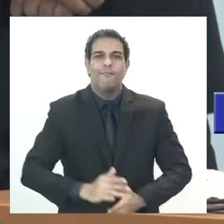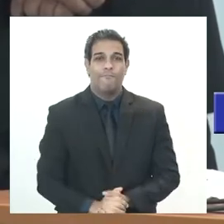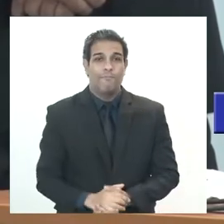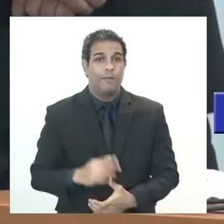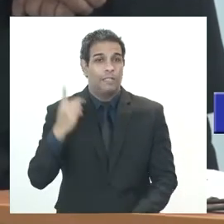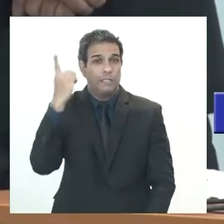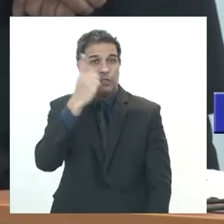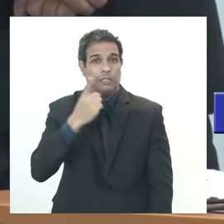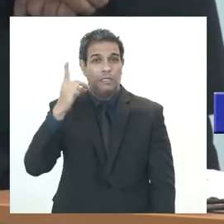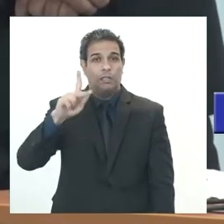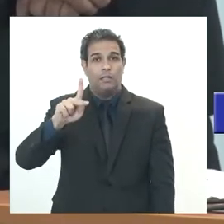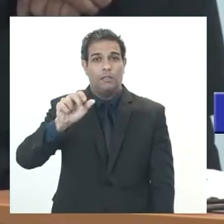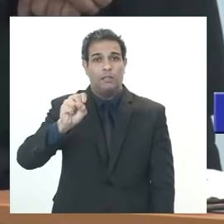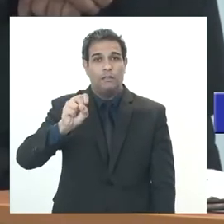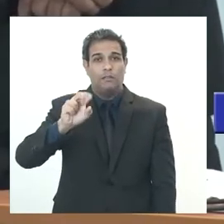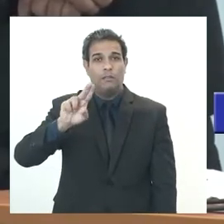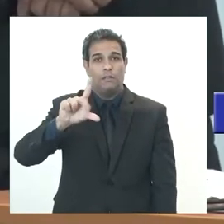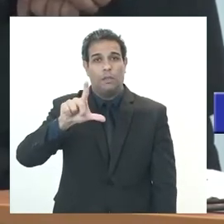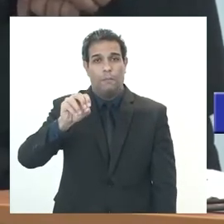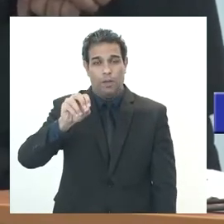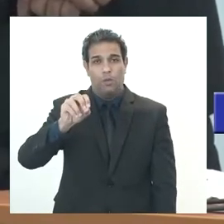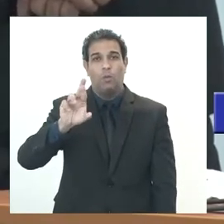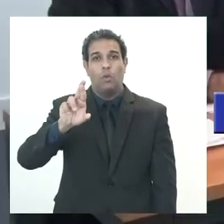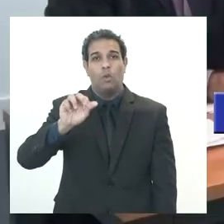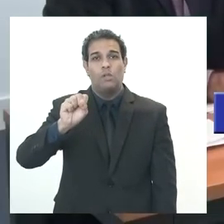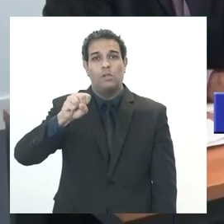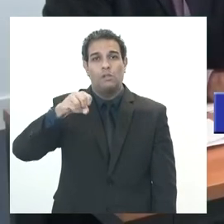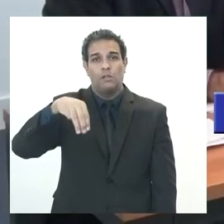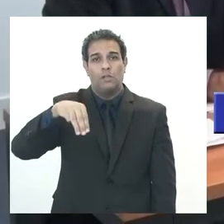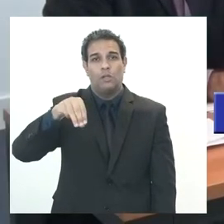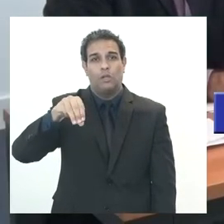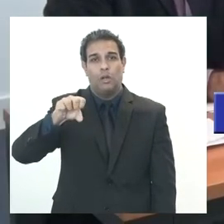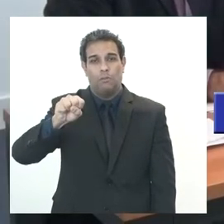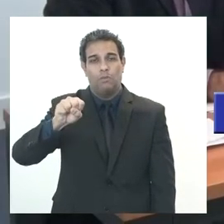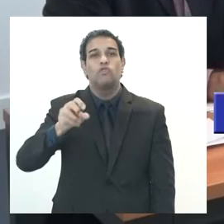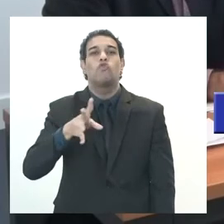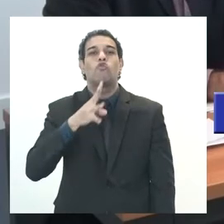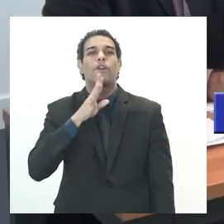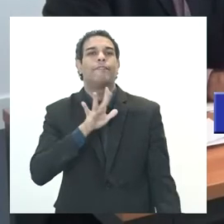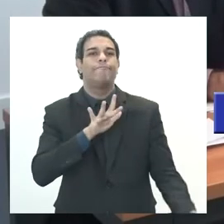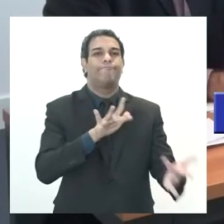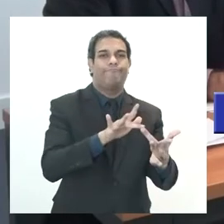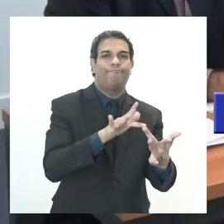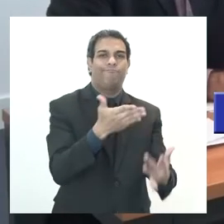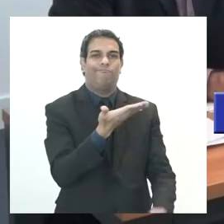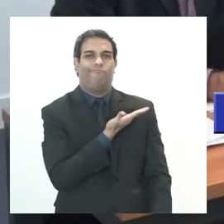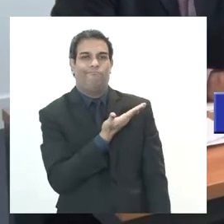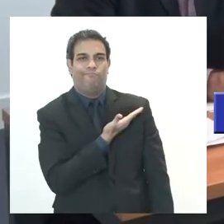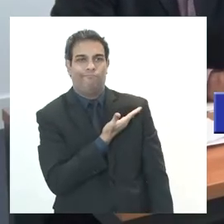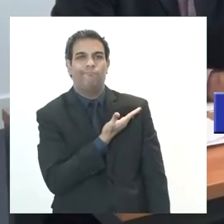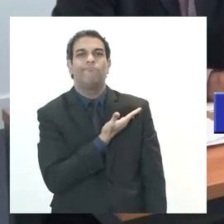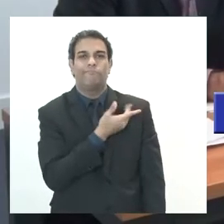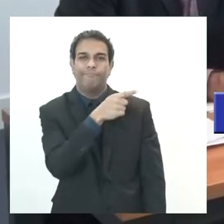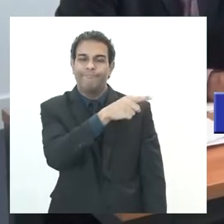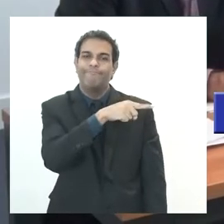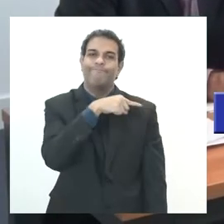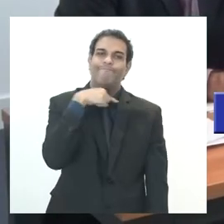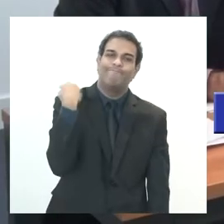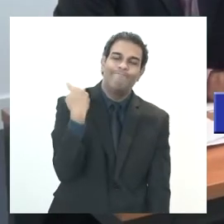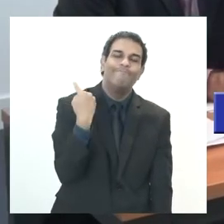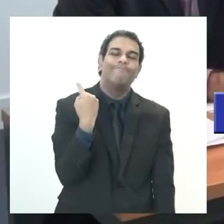Deputado Paulo Ramos conhecer de perto o nosso colega auditor Olavo Porfírio cordeiro que também